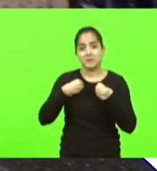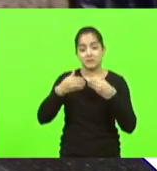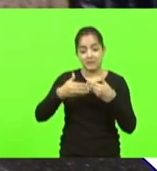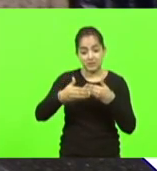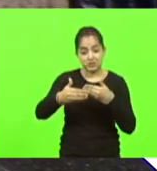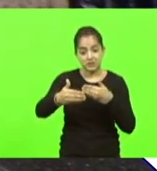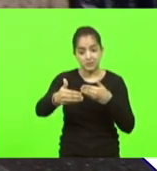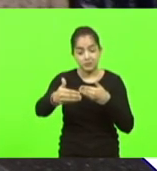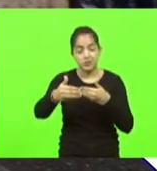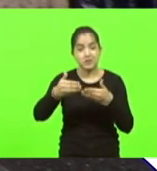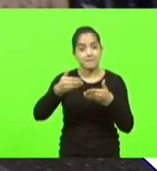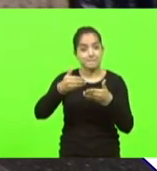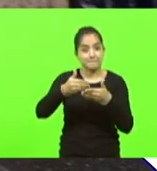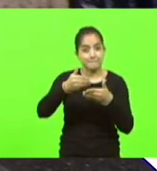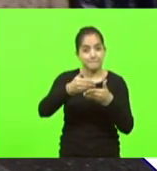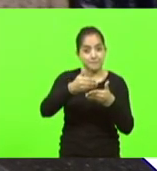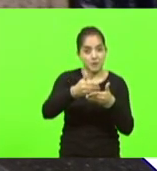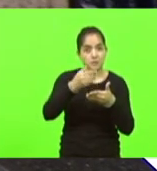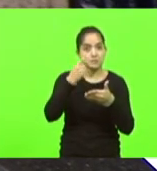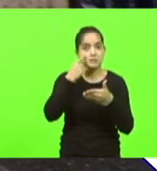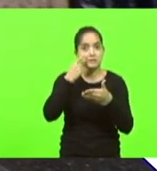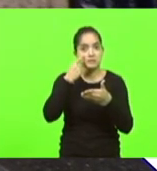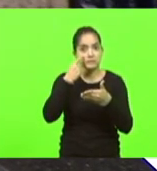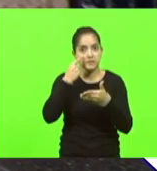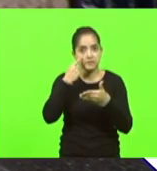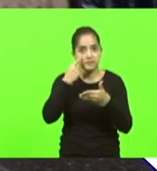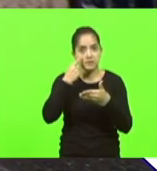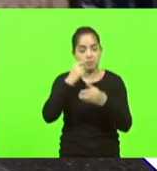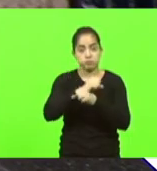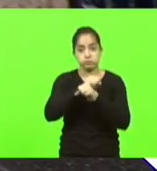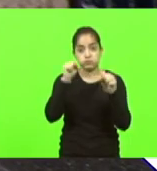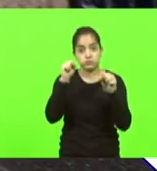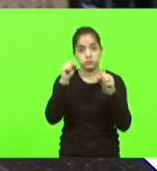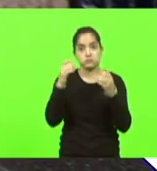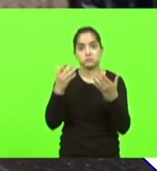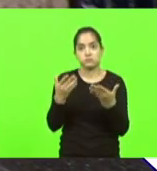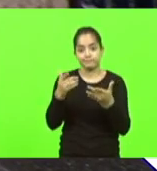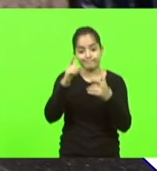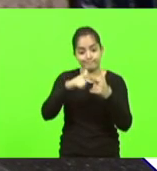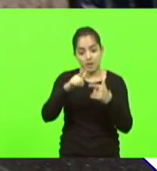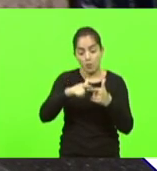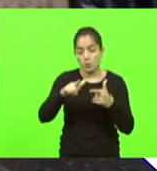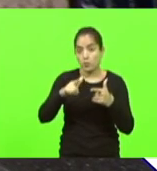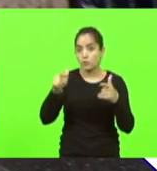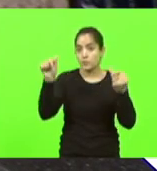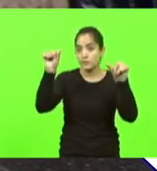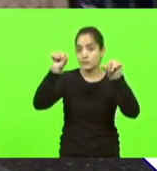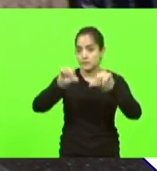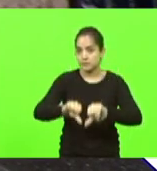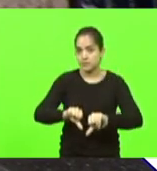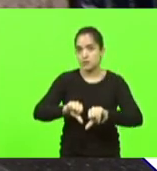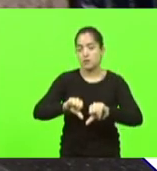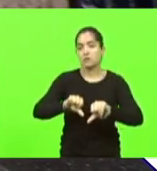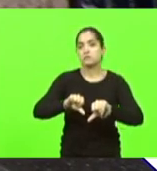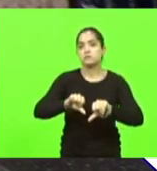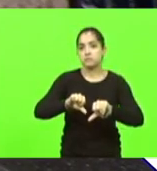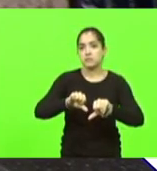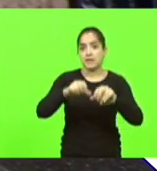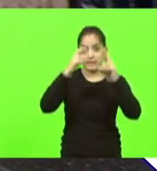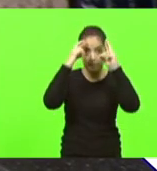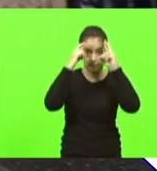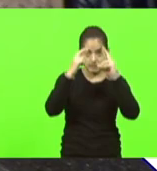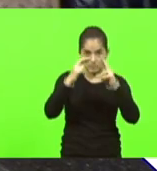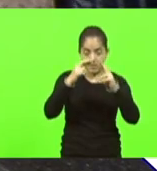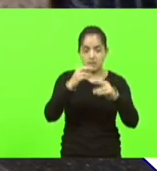muito próxima pelos números que nós estudamos isso vai explodir Então a nossa votação de hoje é pelo contribuinte respeito ao contribuinte